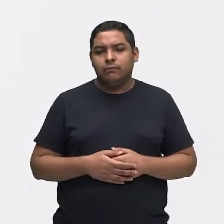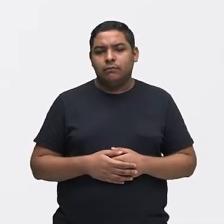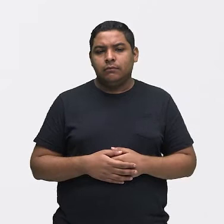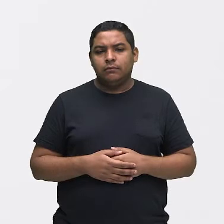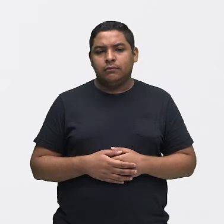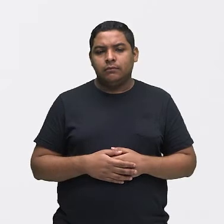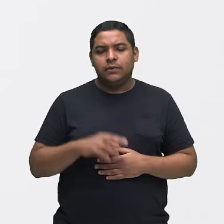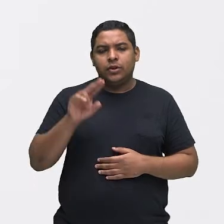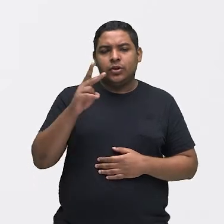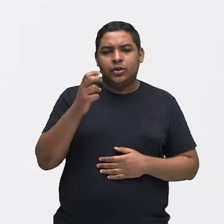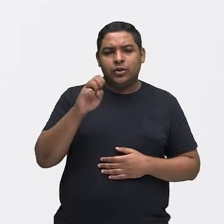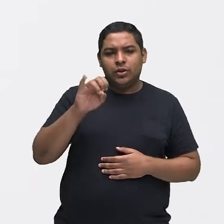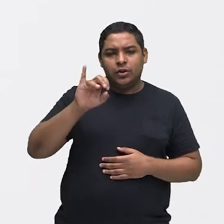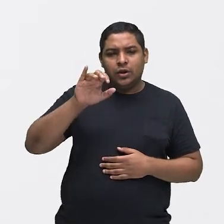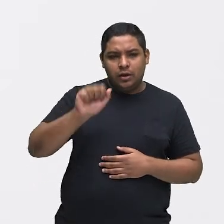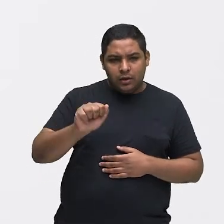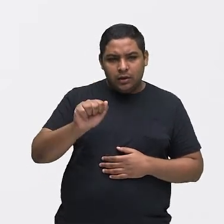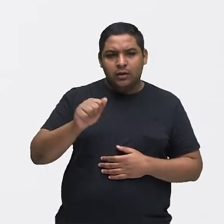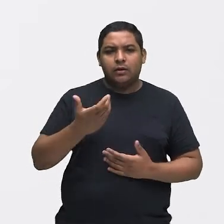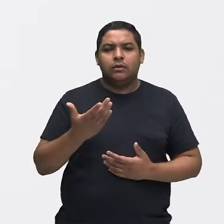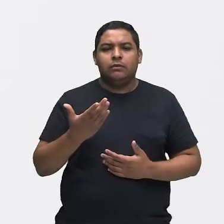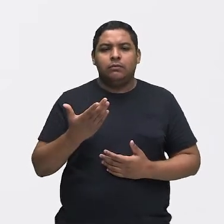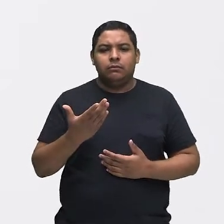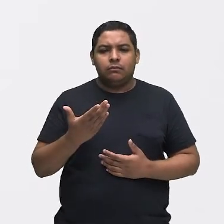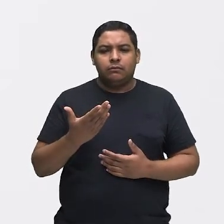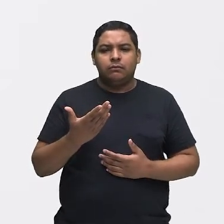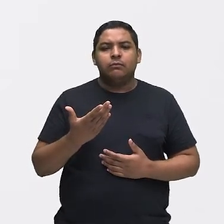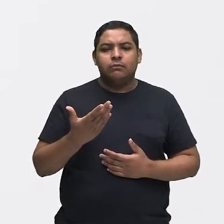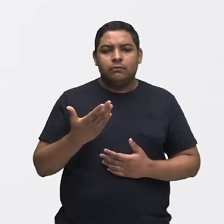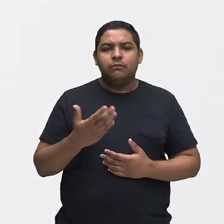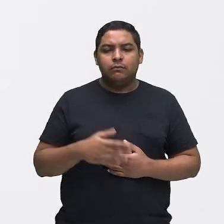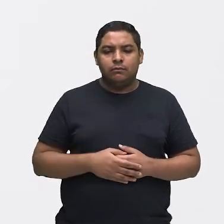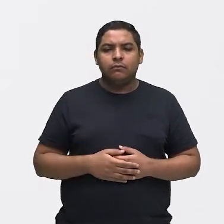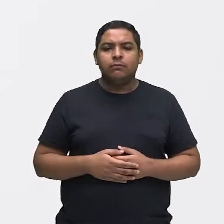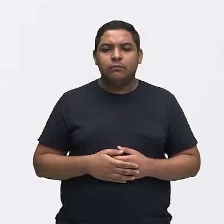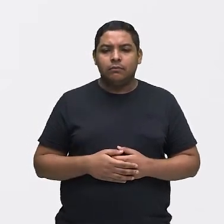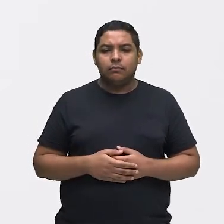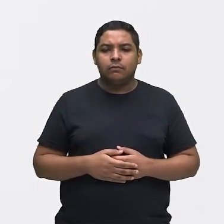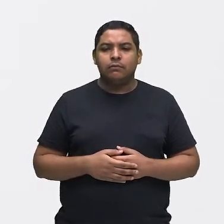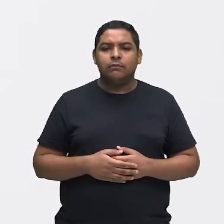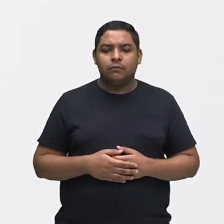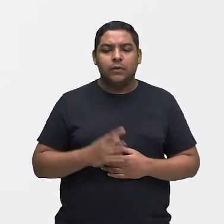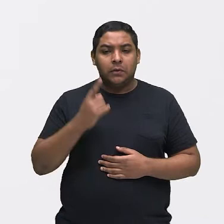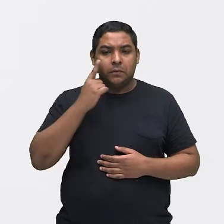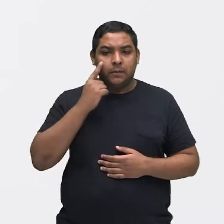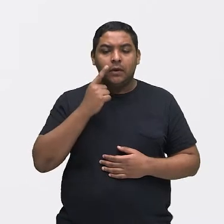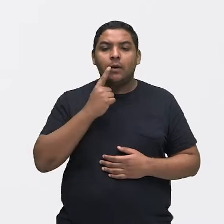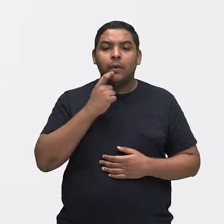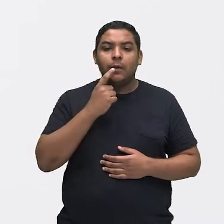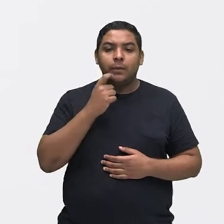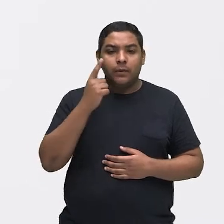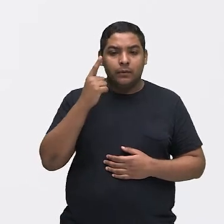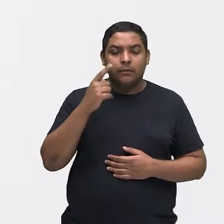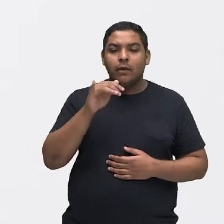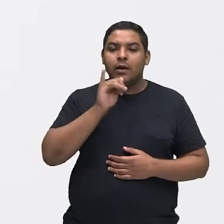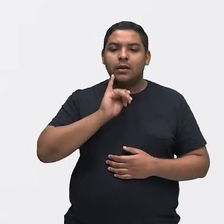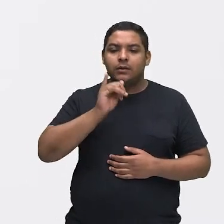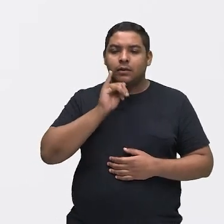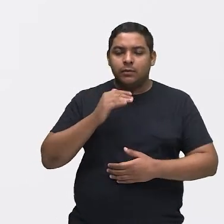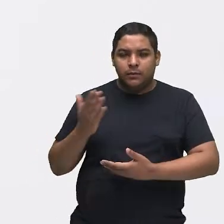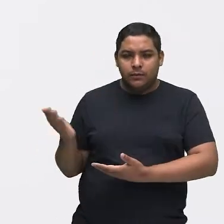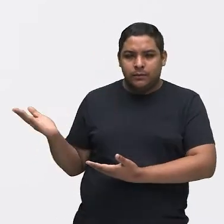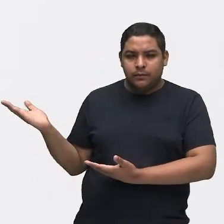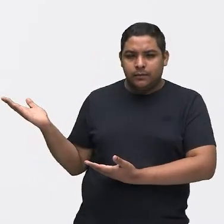horizontal? Lembra quais são as linhas cheias? Linhas cheias seria essa daqui, a quebrada